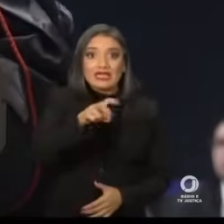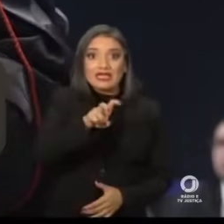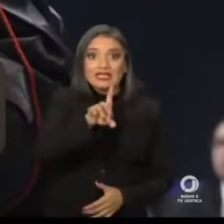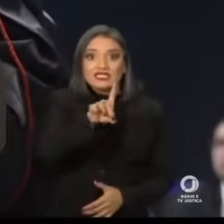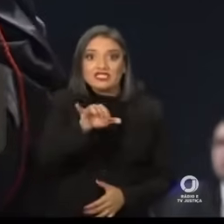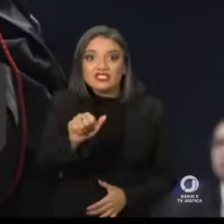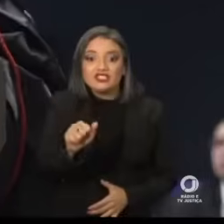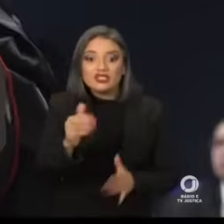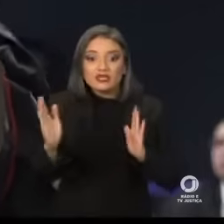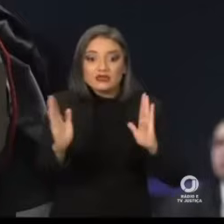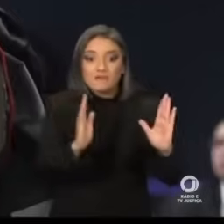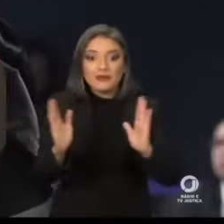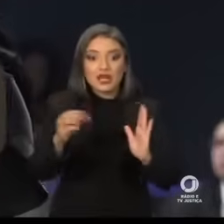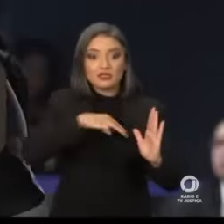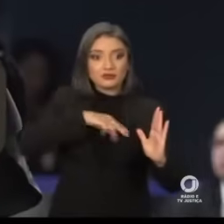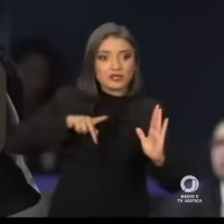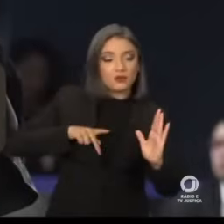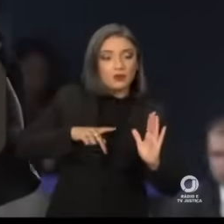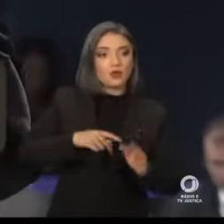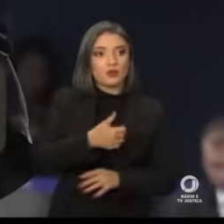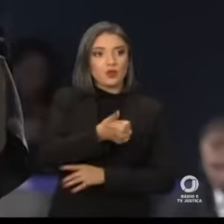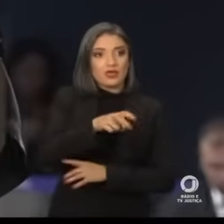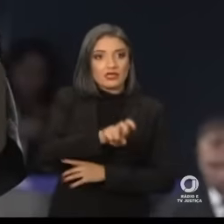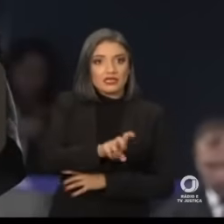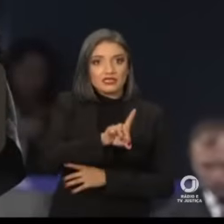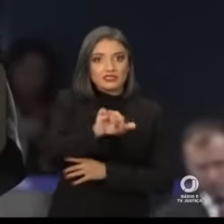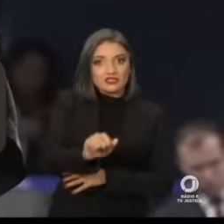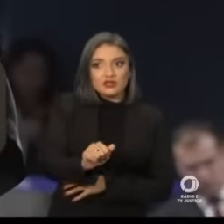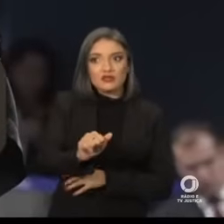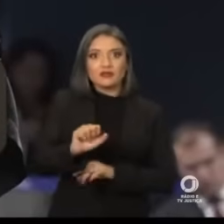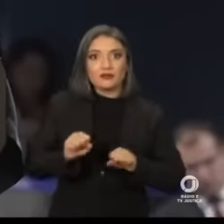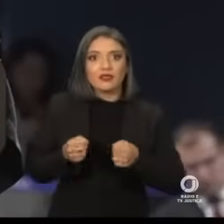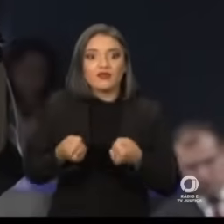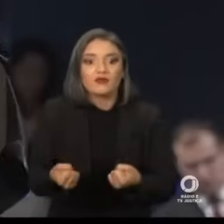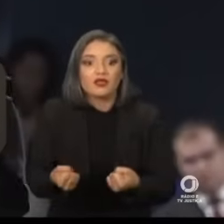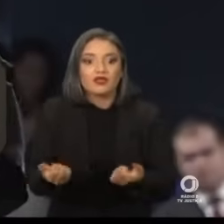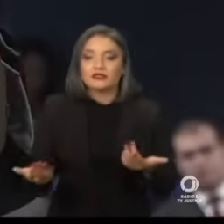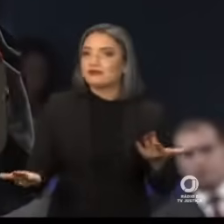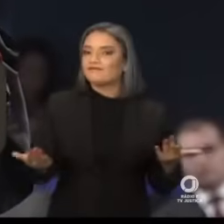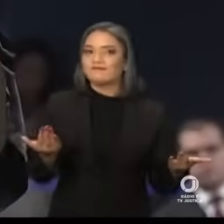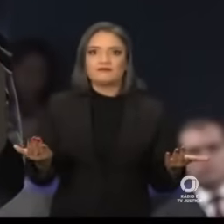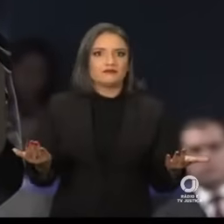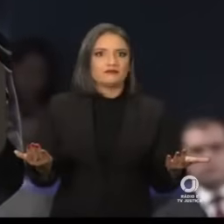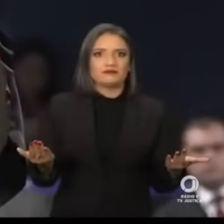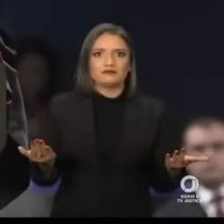de prazo para o Ministério Público, 15 dias de prazo para a defesa. Não conheço.